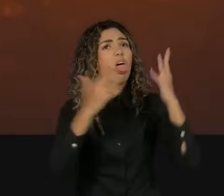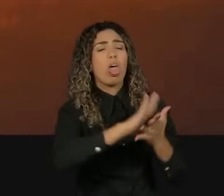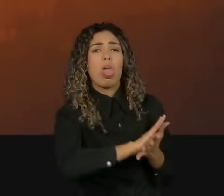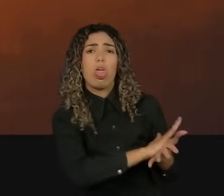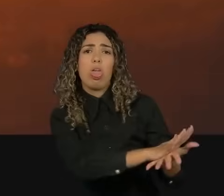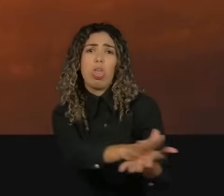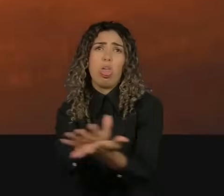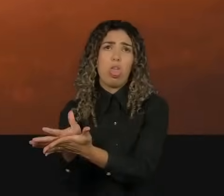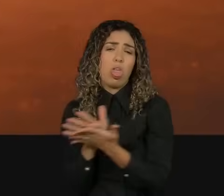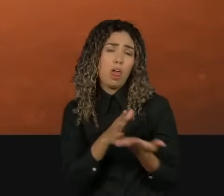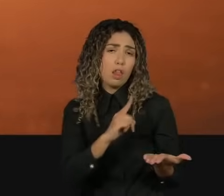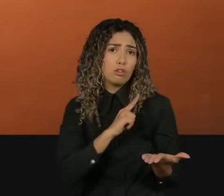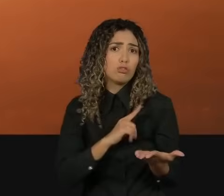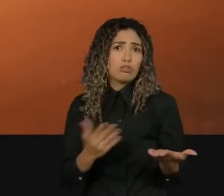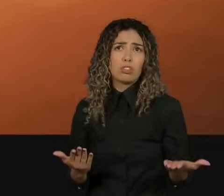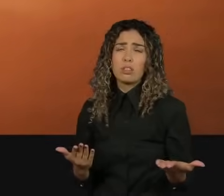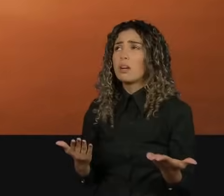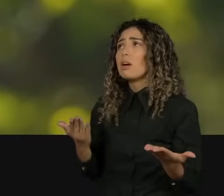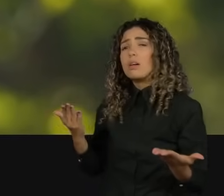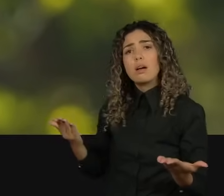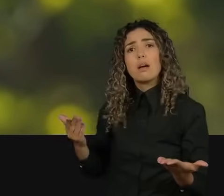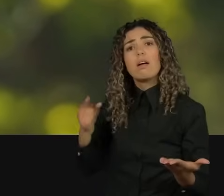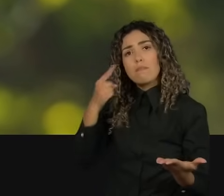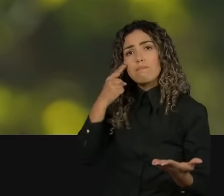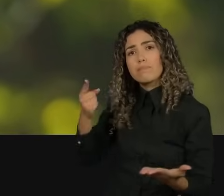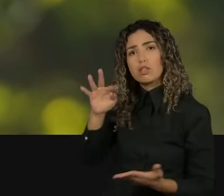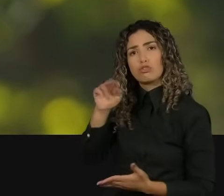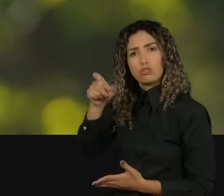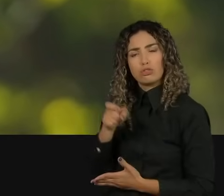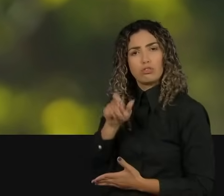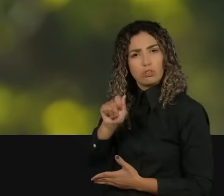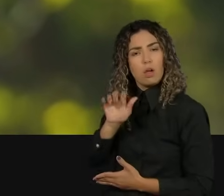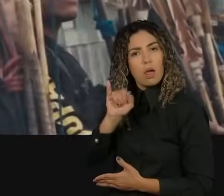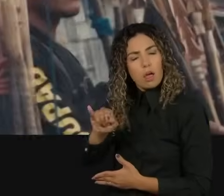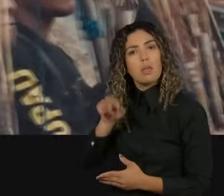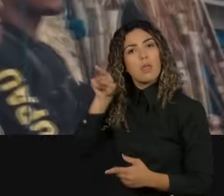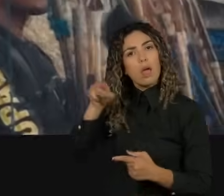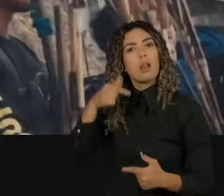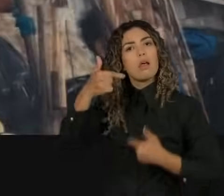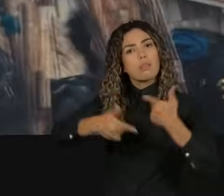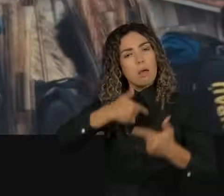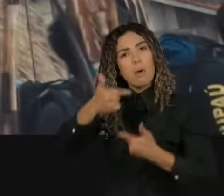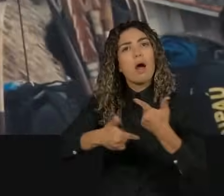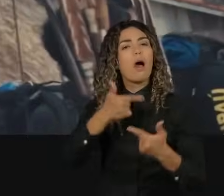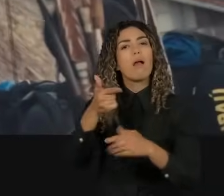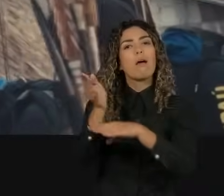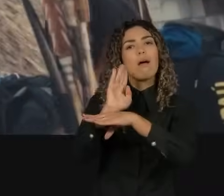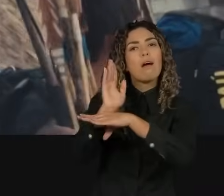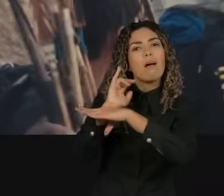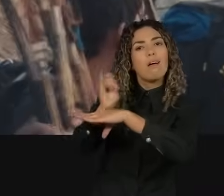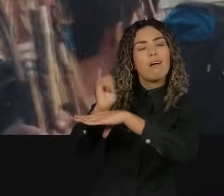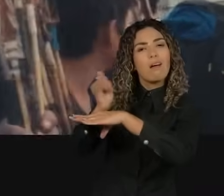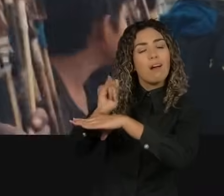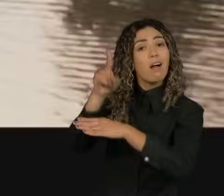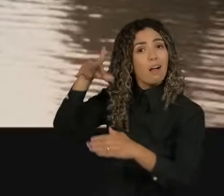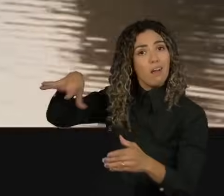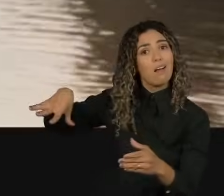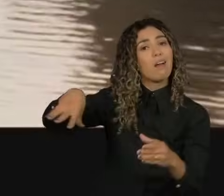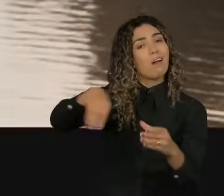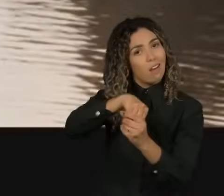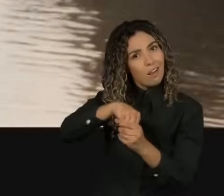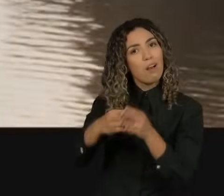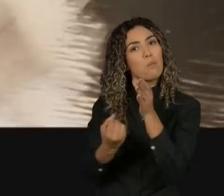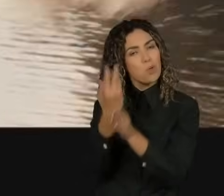Bonito diz que querem sua terra. Chay Suruí é produtora executiva do premiado documentário O Território,